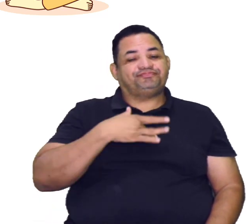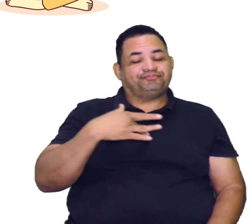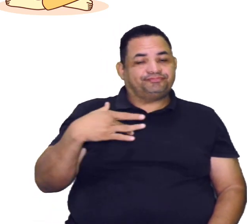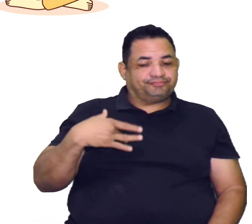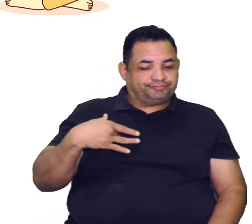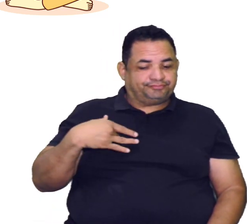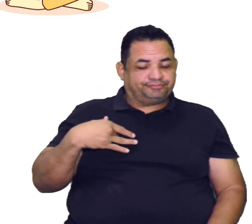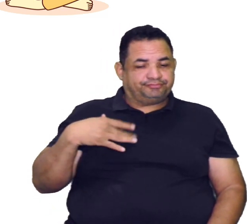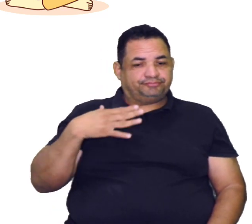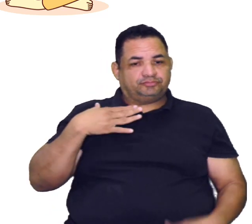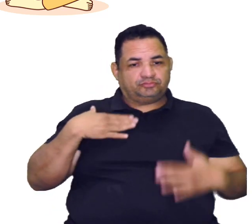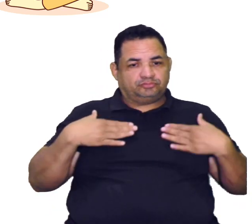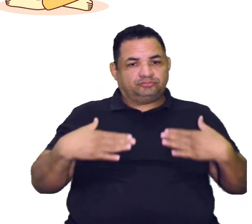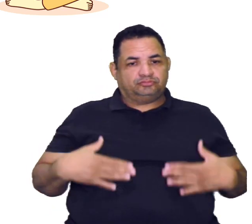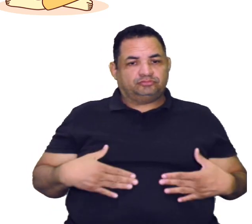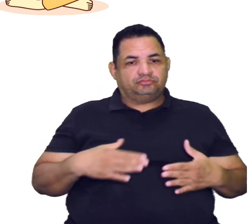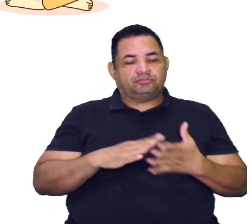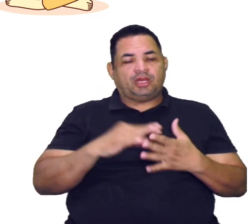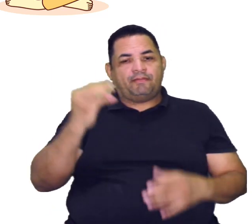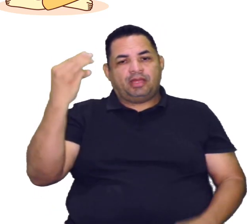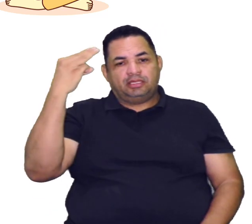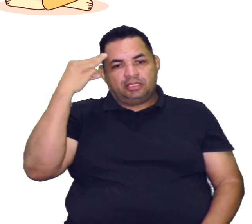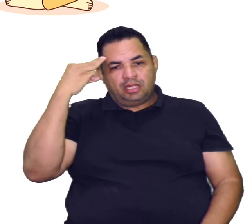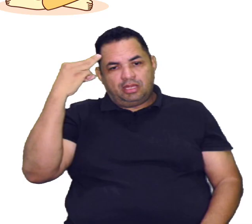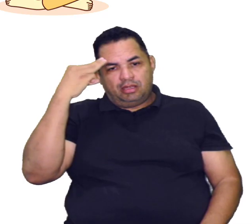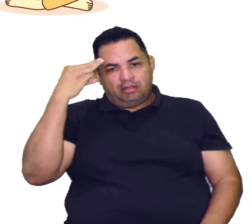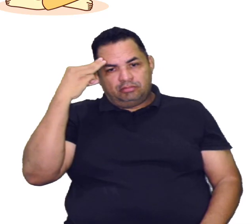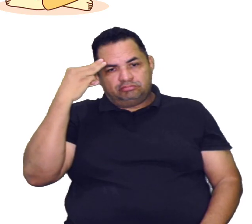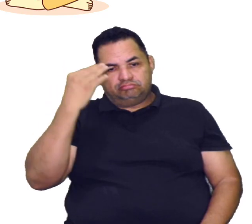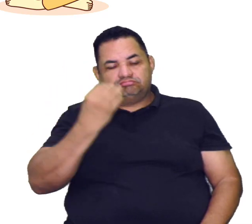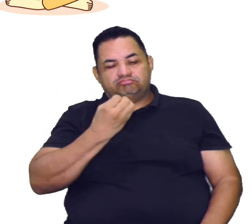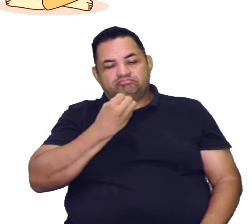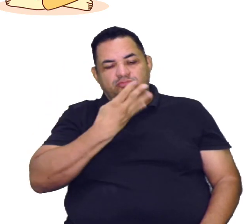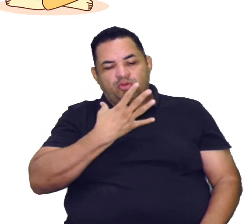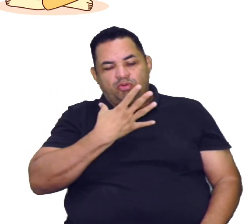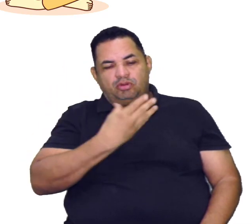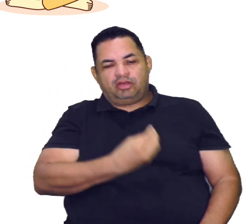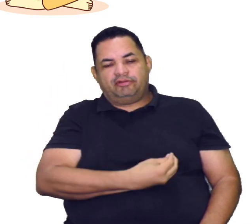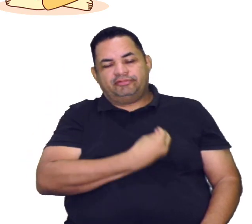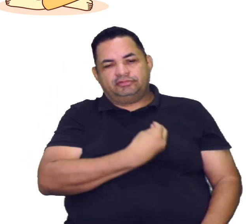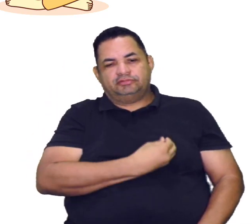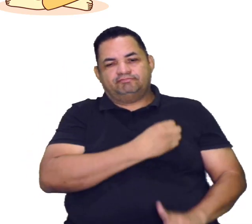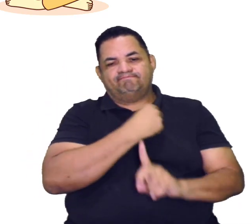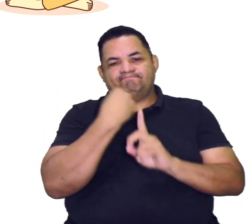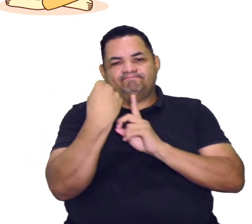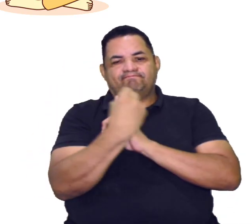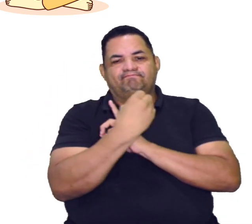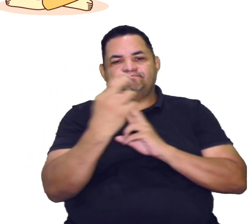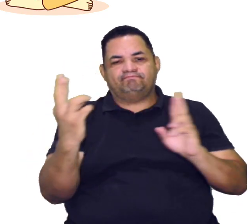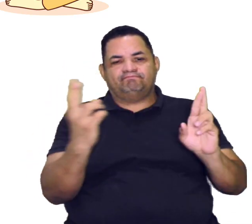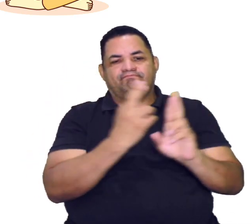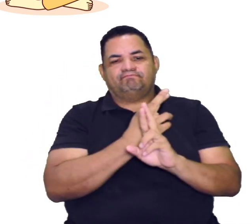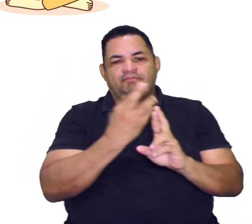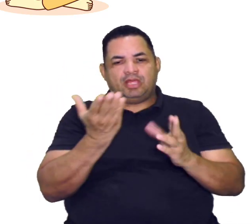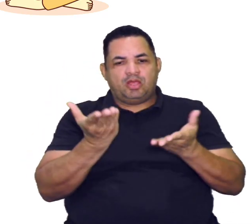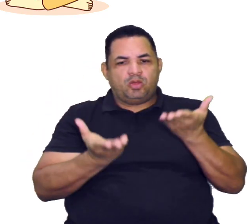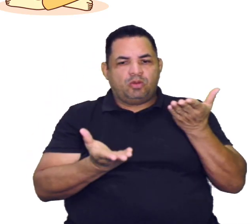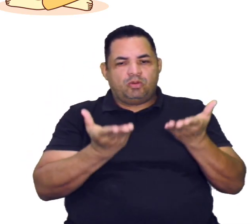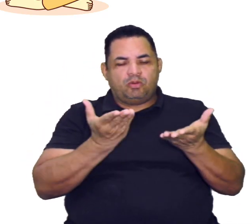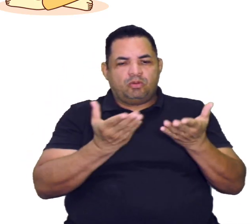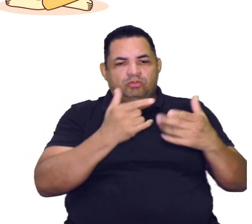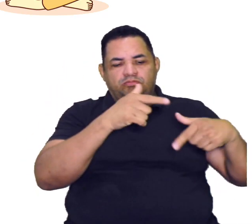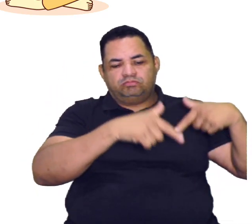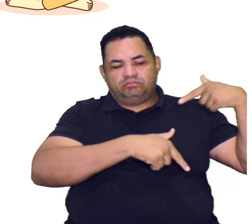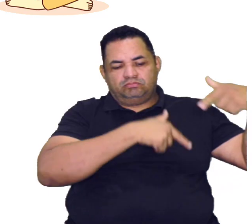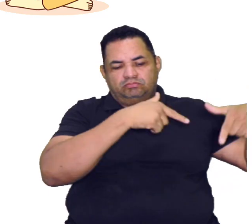saúde física, a saúde mental, o bem-estar social, o equilíbrio entre